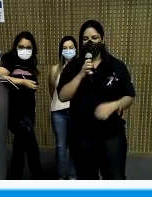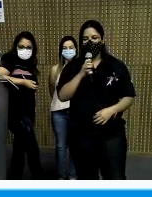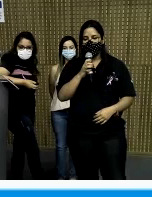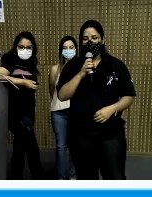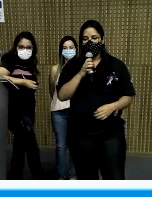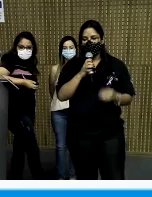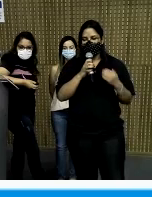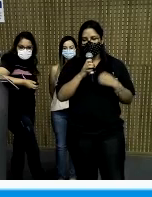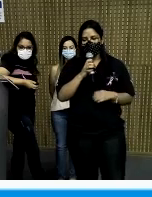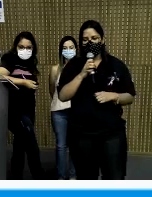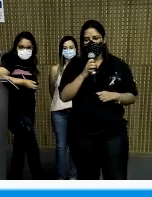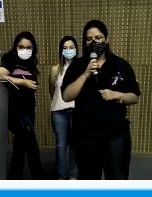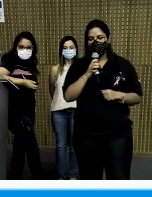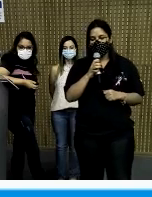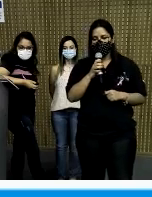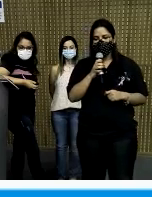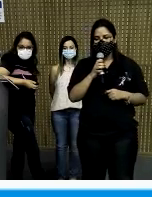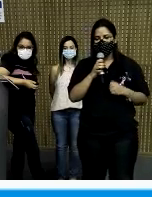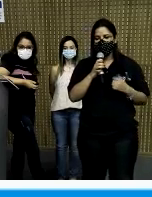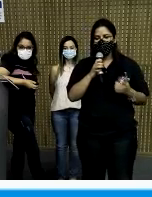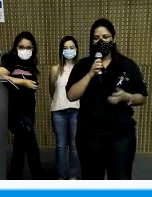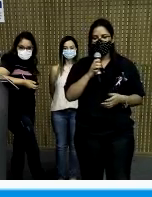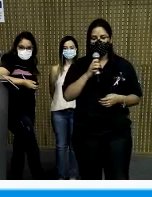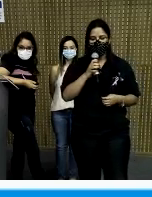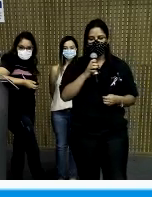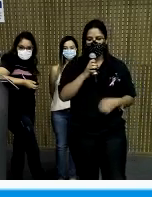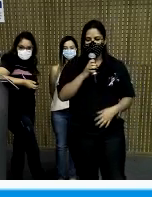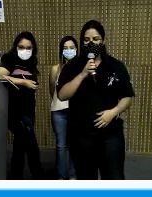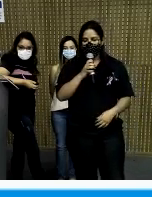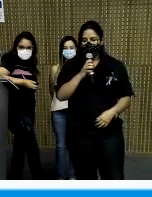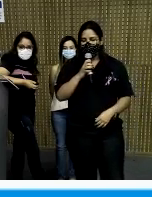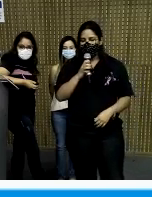né? A dermatologia em segundo e neurologia em terceiro.